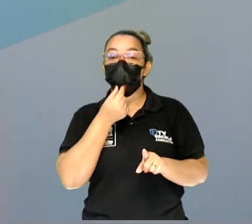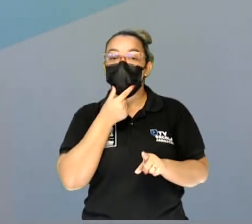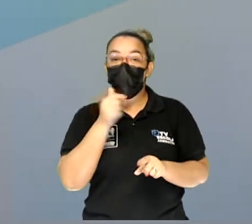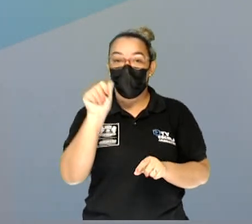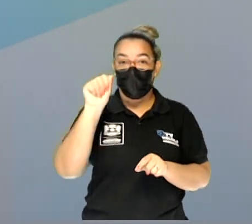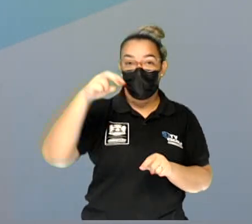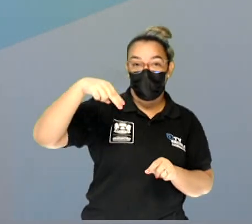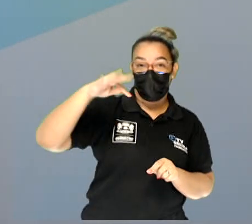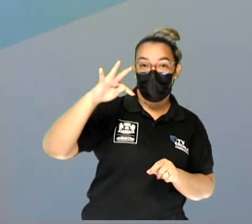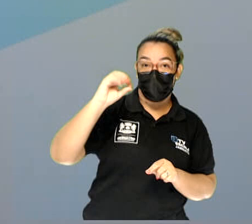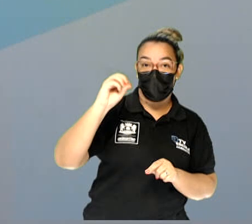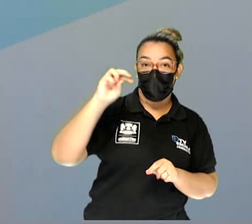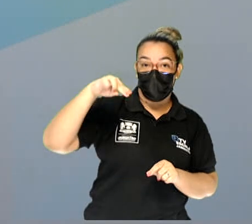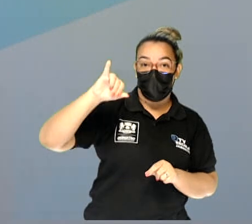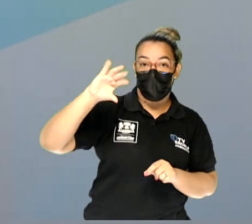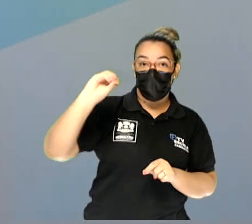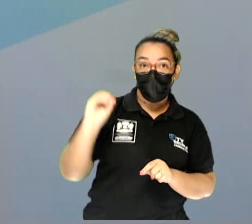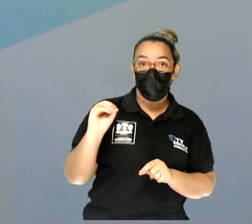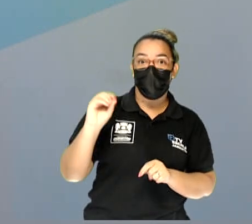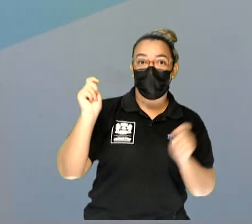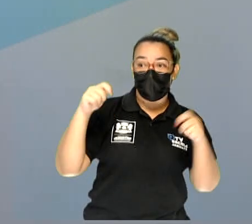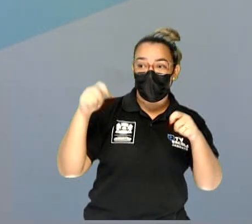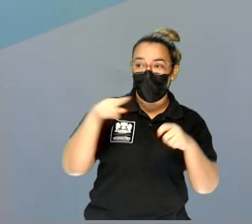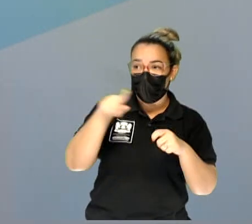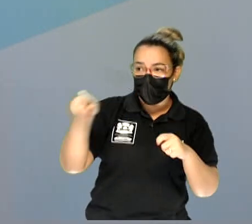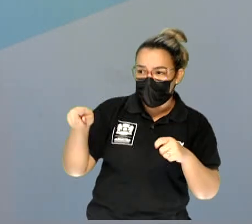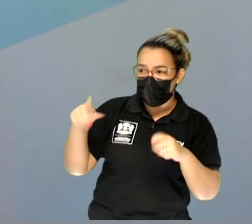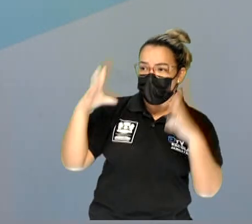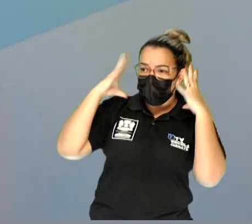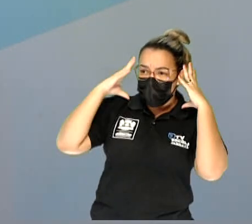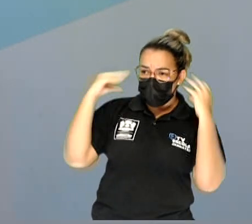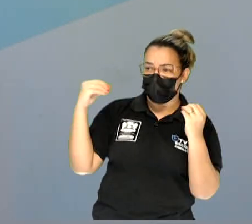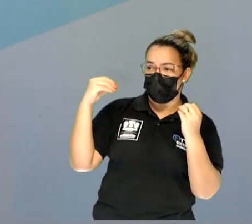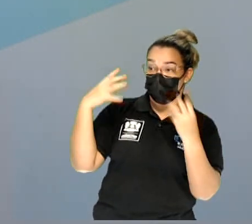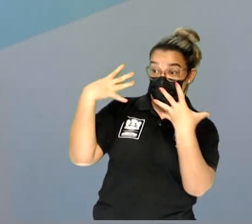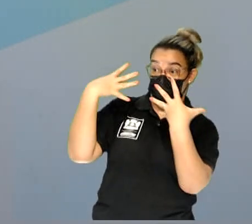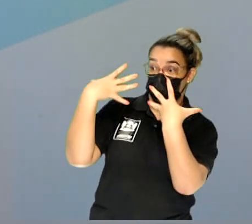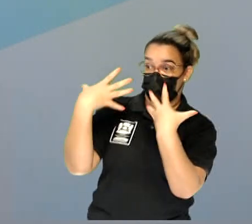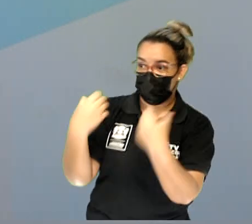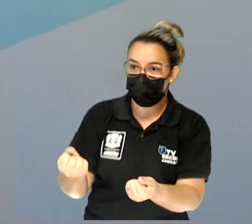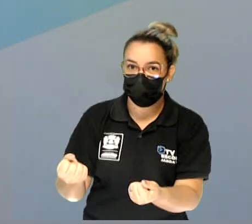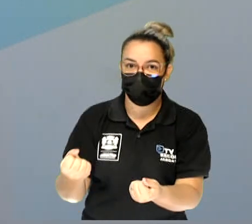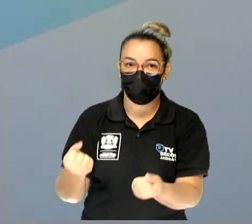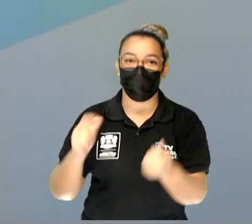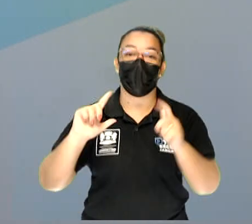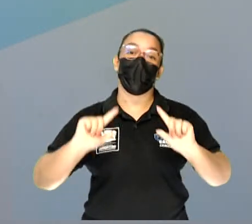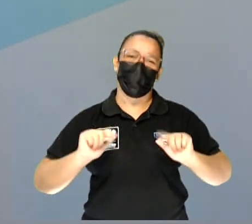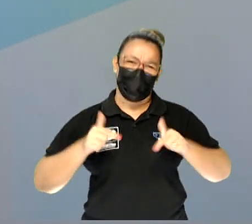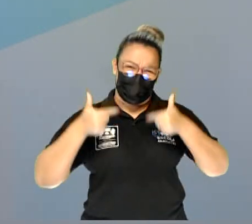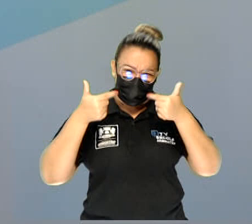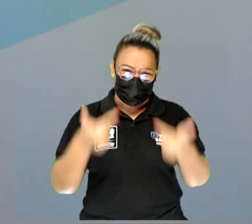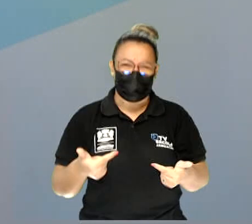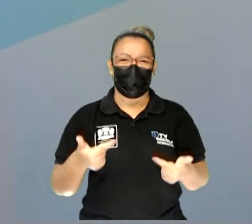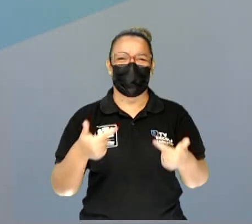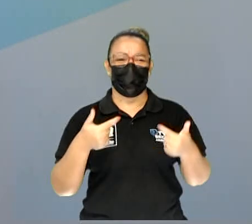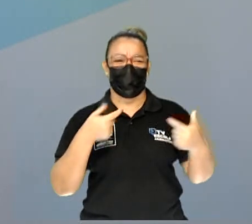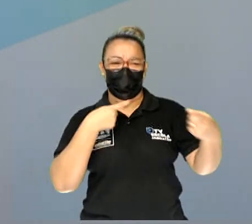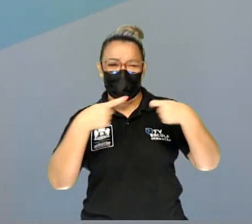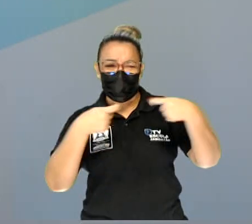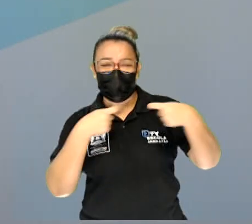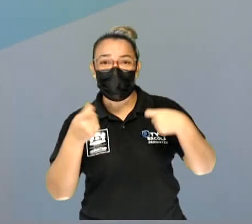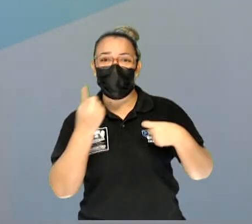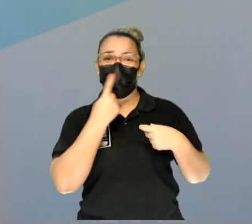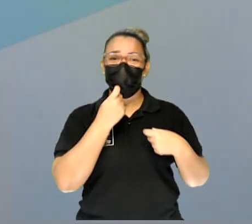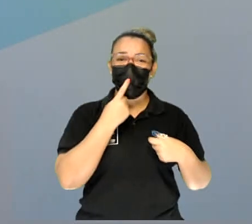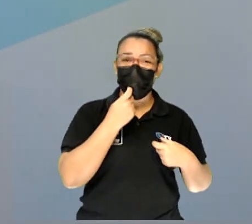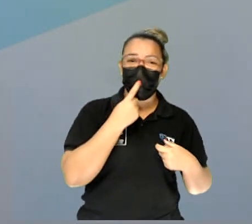Cardoso ofereceu, serviu e os holandeses caíram na armadilha. Então houve um combate muito sangrento, tá? As forças holandesas